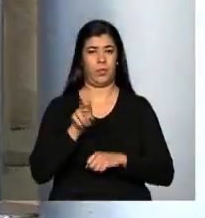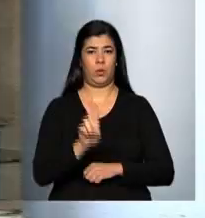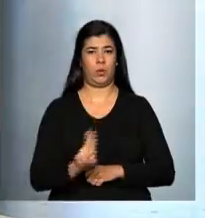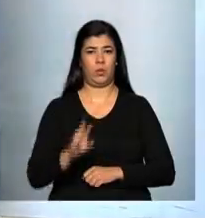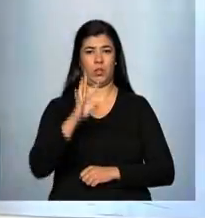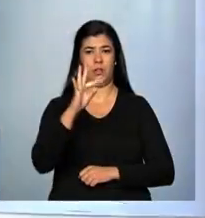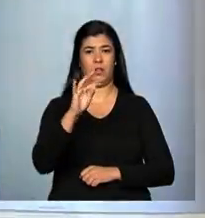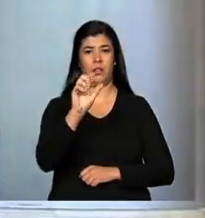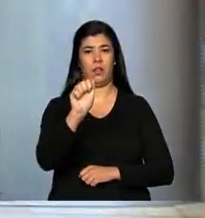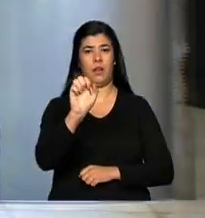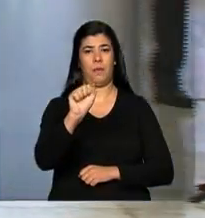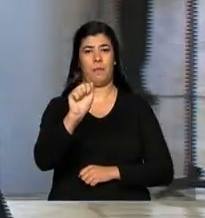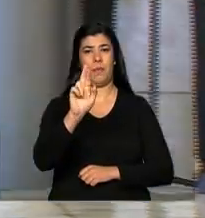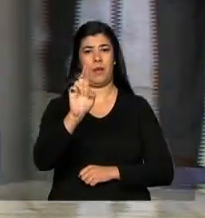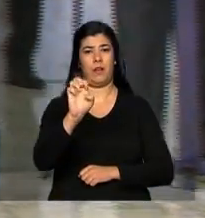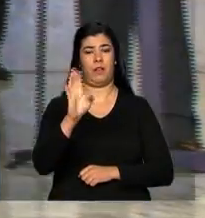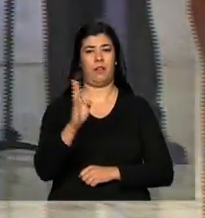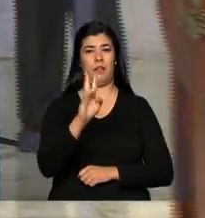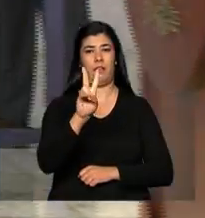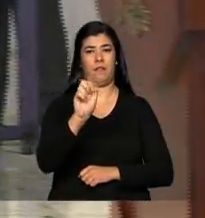Vázquez.